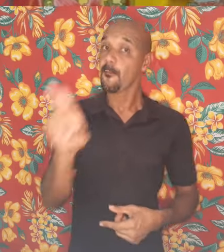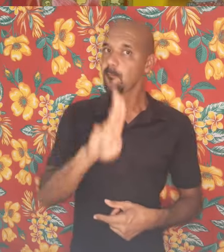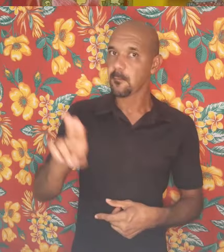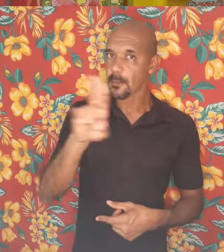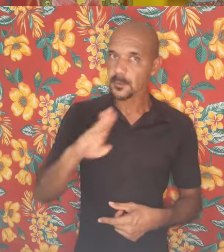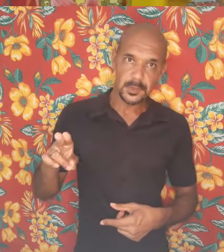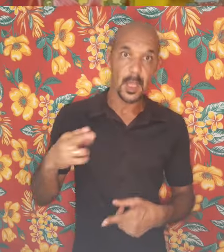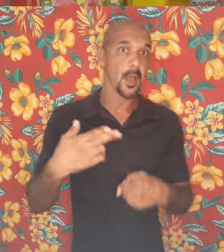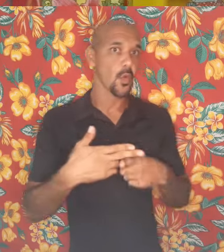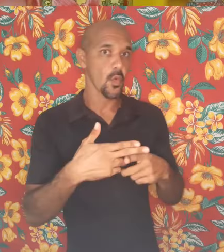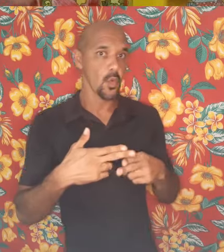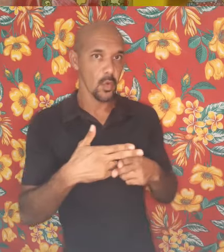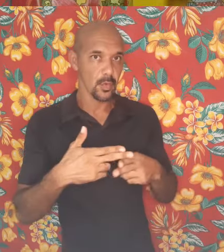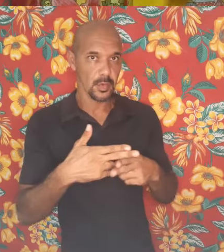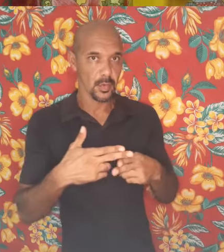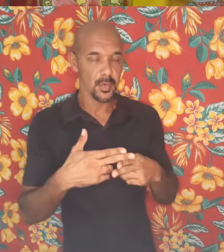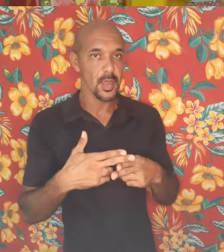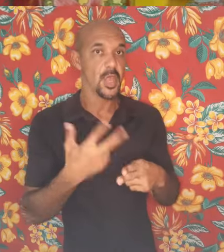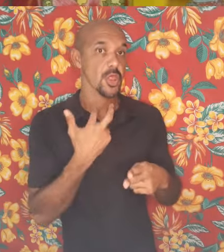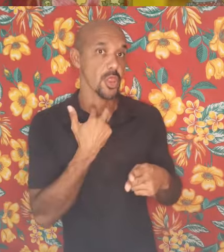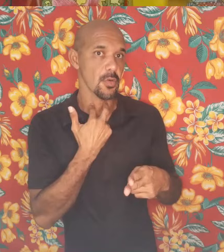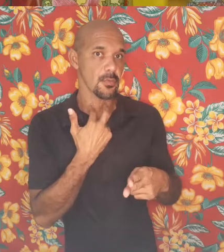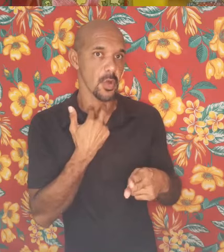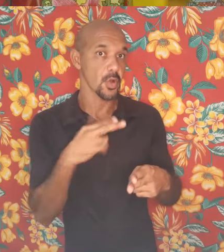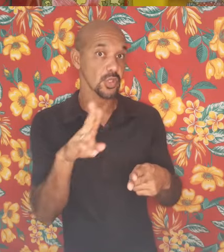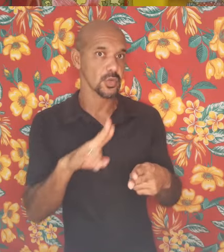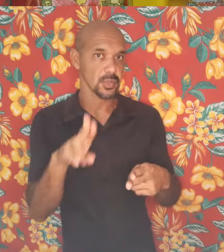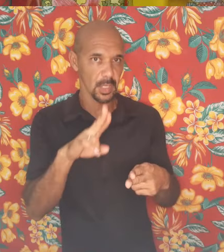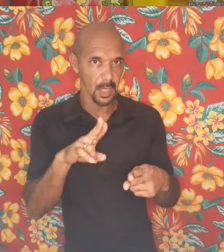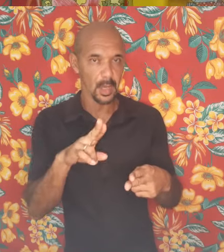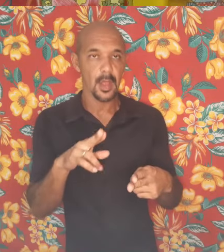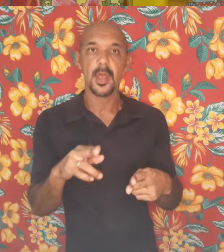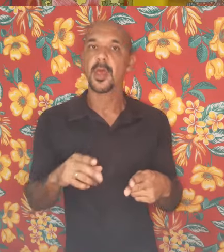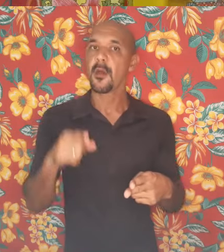caso seus alunos não possam lidar com estilete, nós